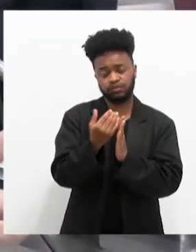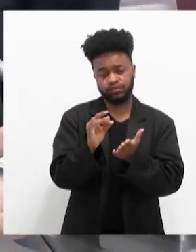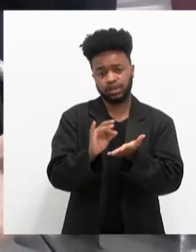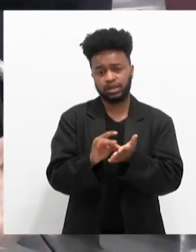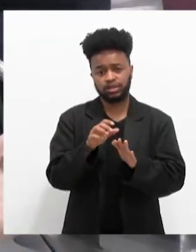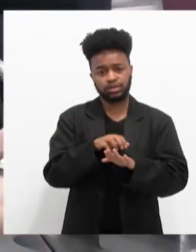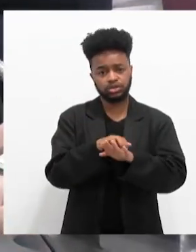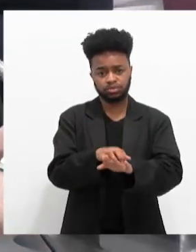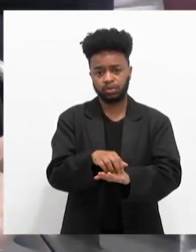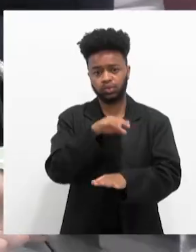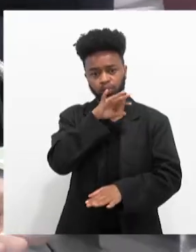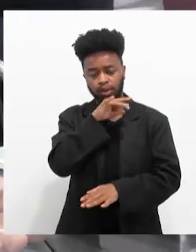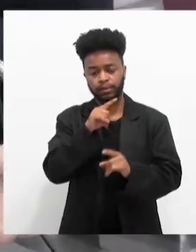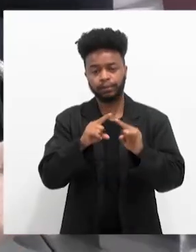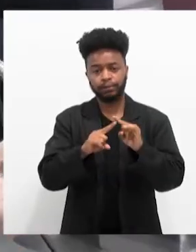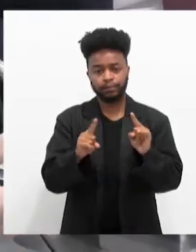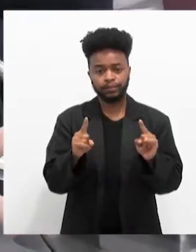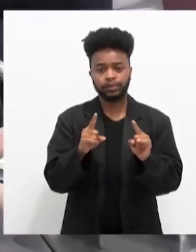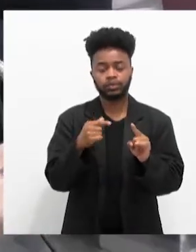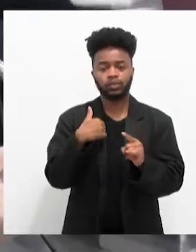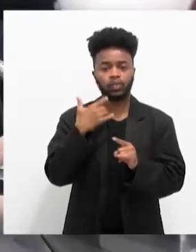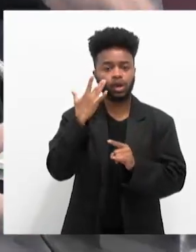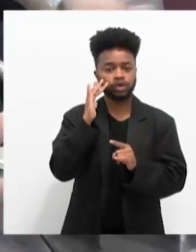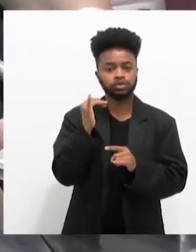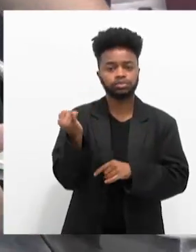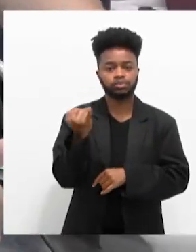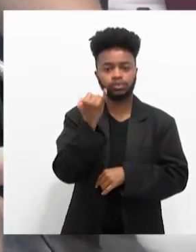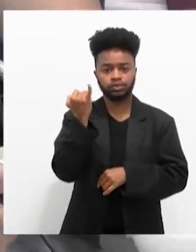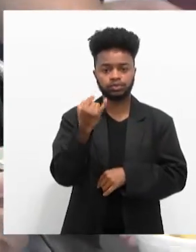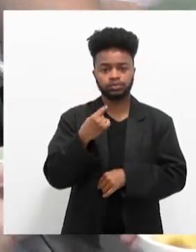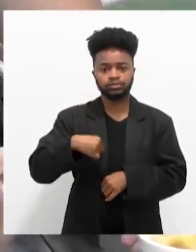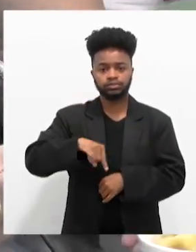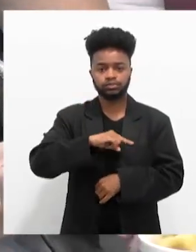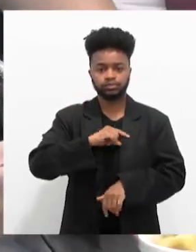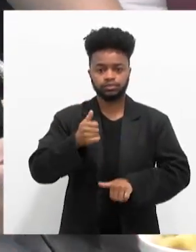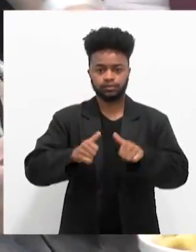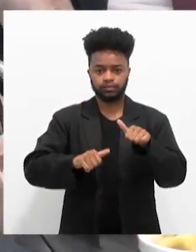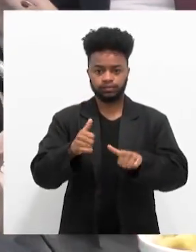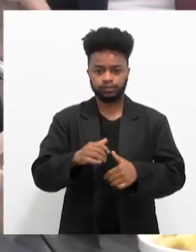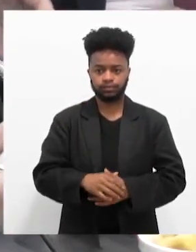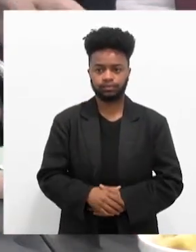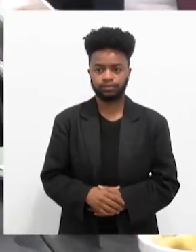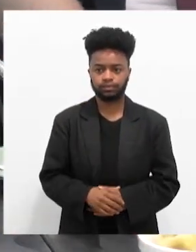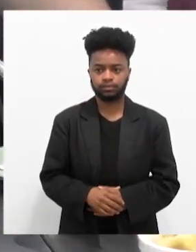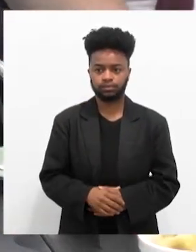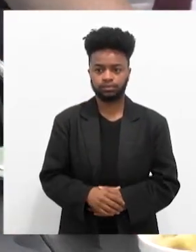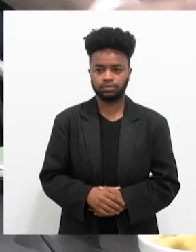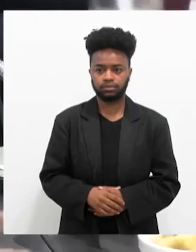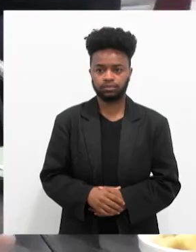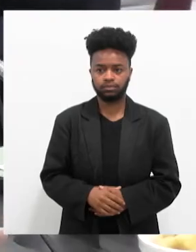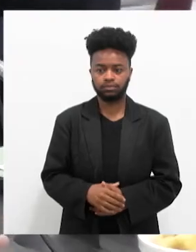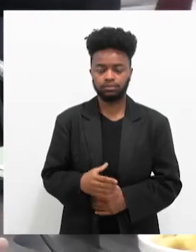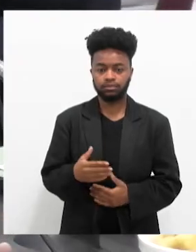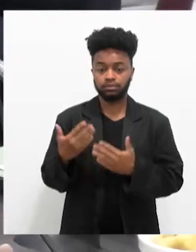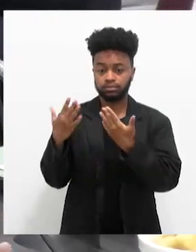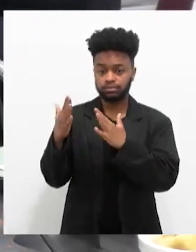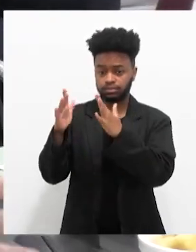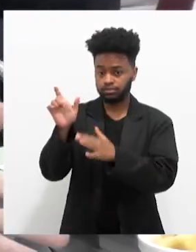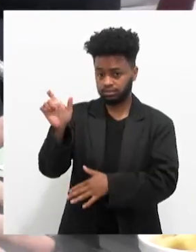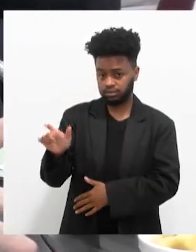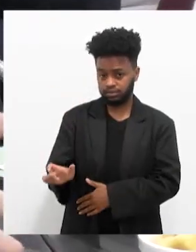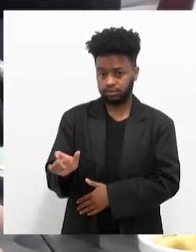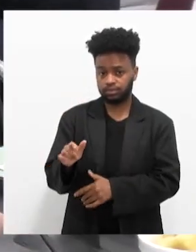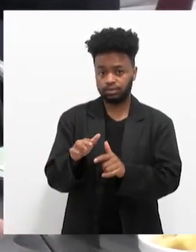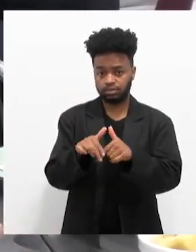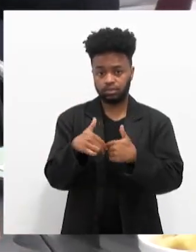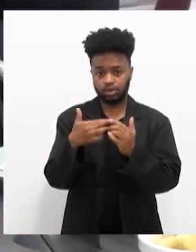transporte, mas considero que seja prudente que a gente faça essa análise. Então, parabenizar a Vossa Excelência